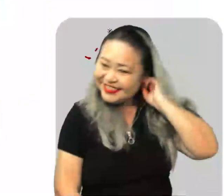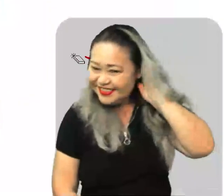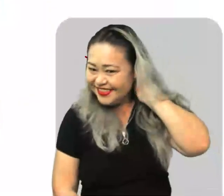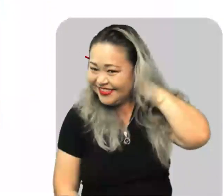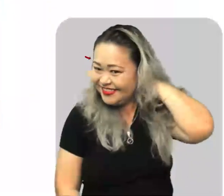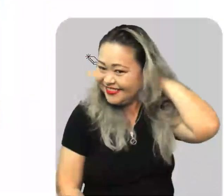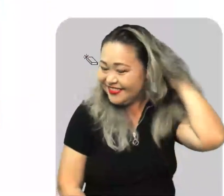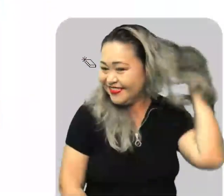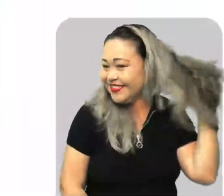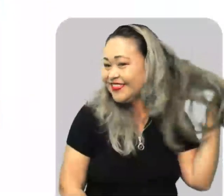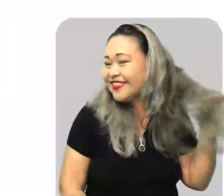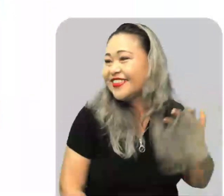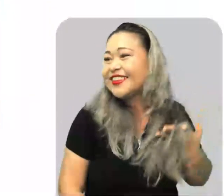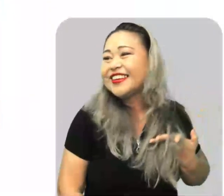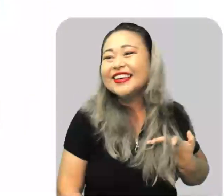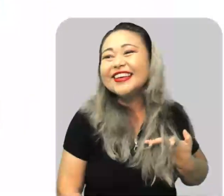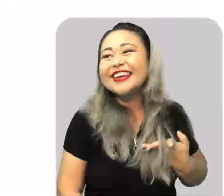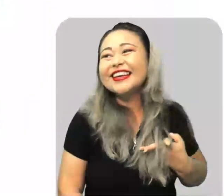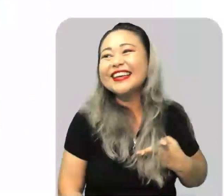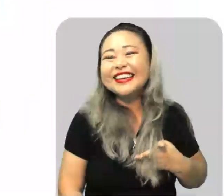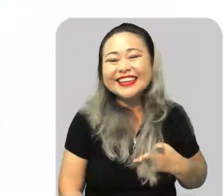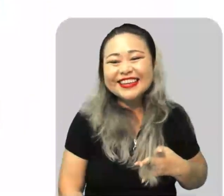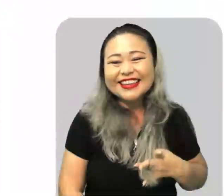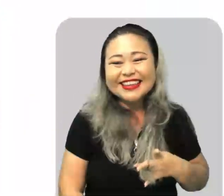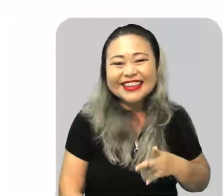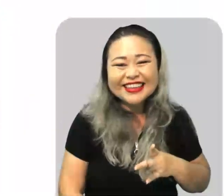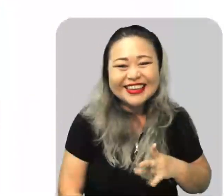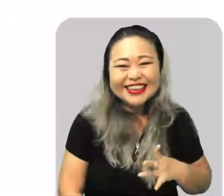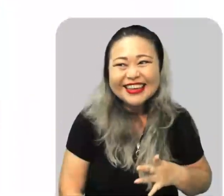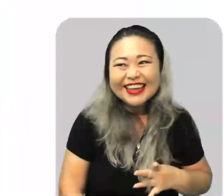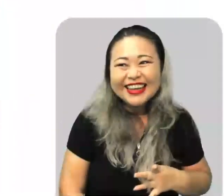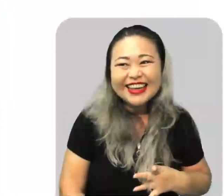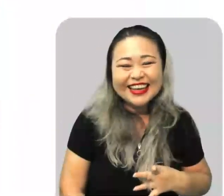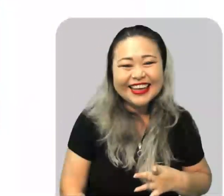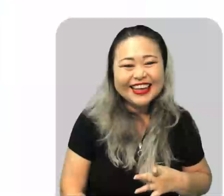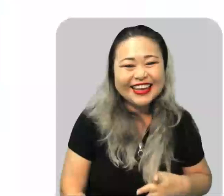gente. Vamos pra cá. Perdão, amor.